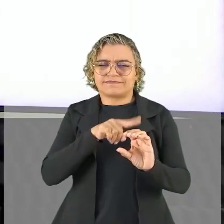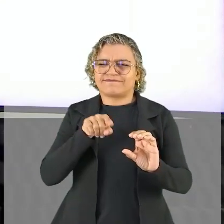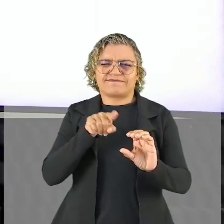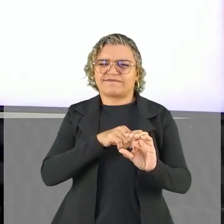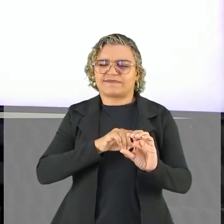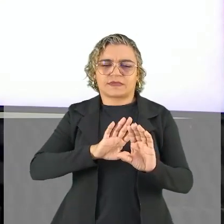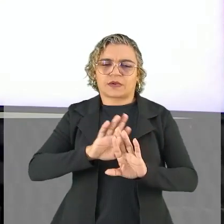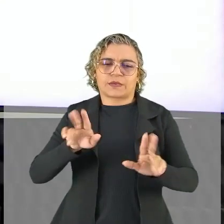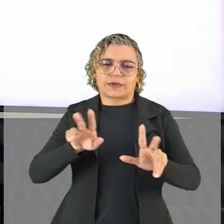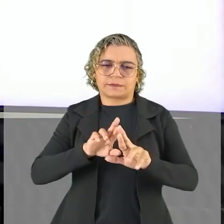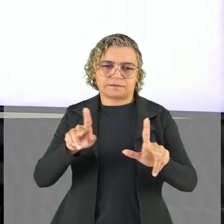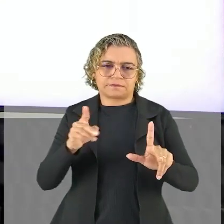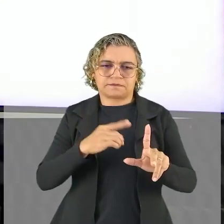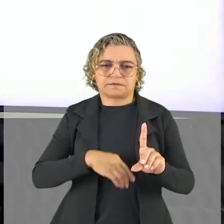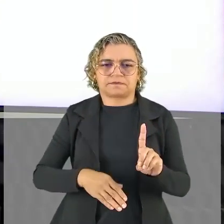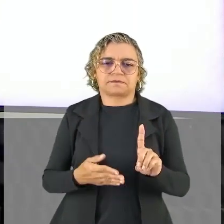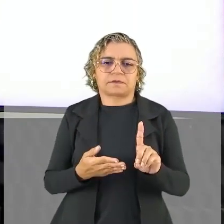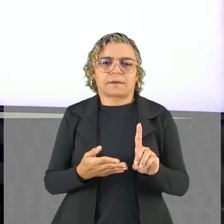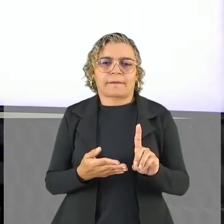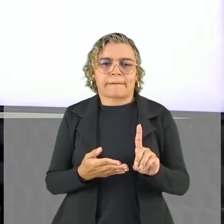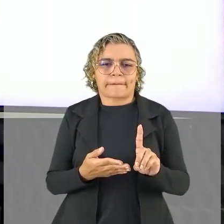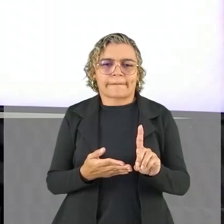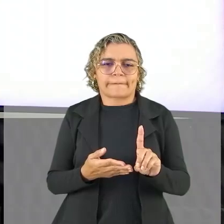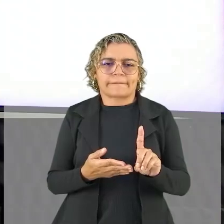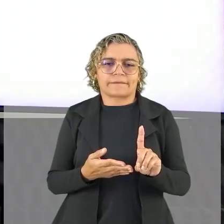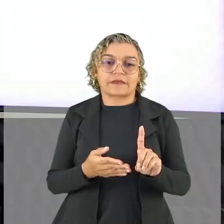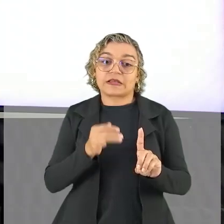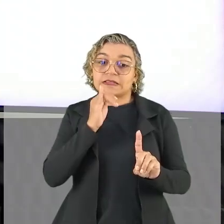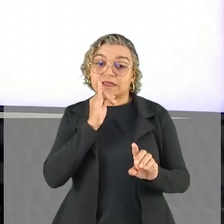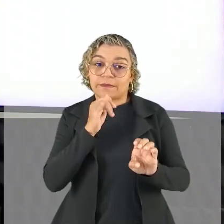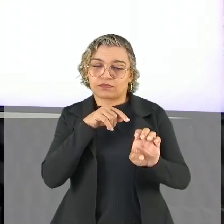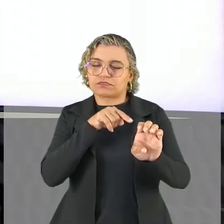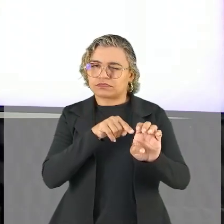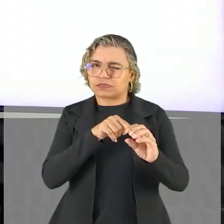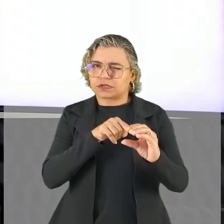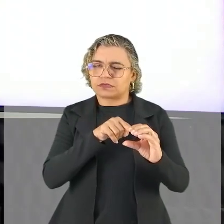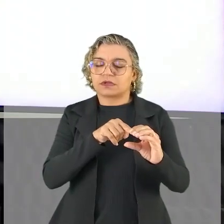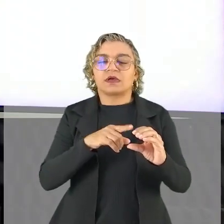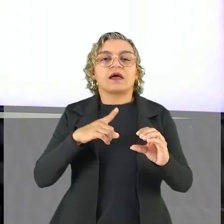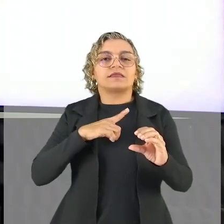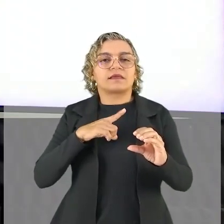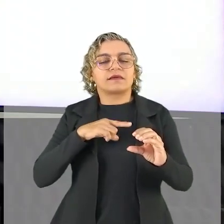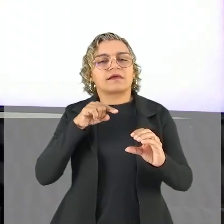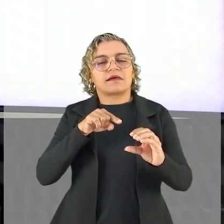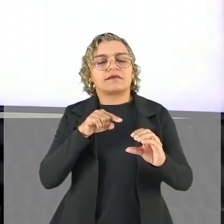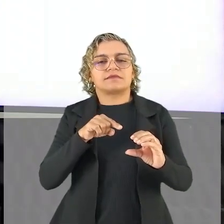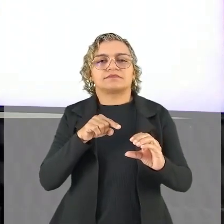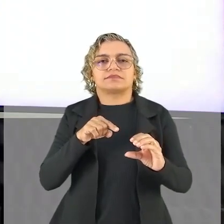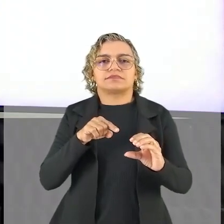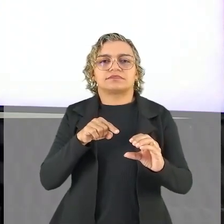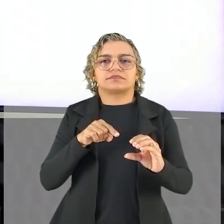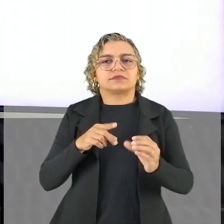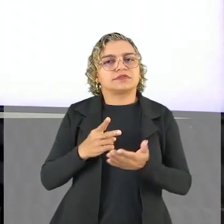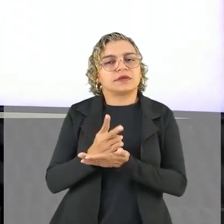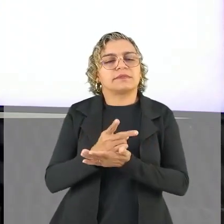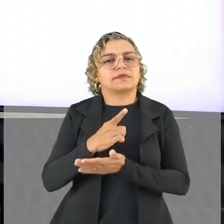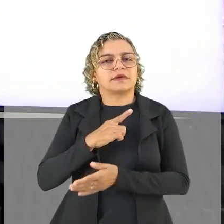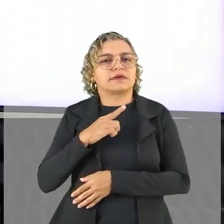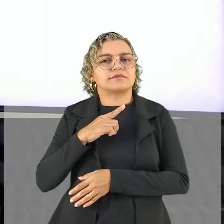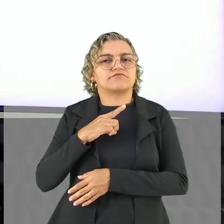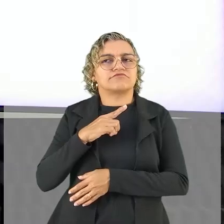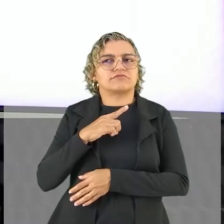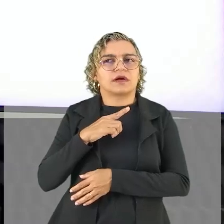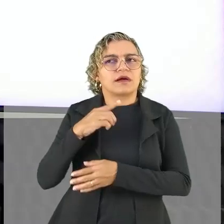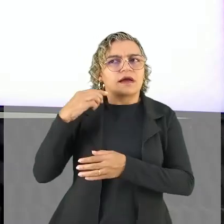porque não se trata do intelecto para ele. Para os empiristas, o intelecto ele faz uma reflexão depois que A